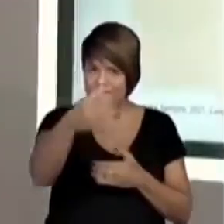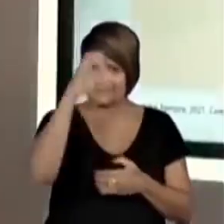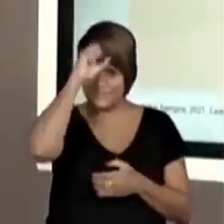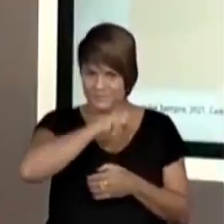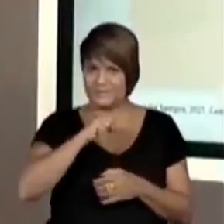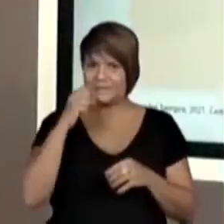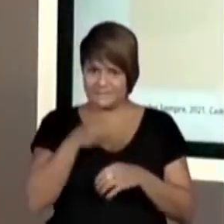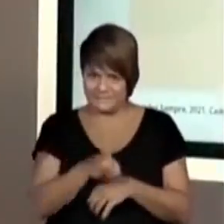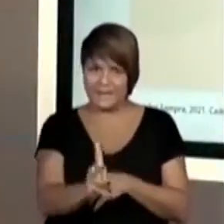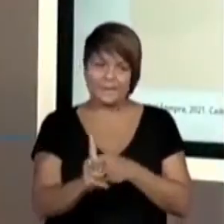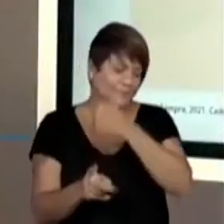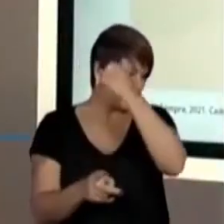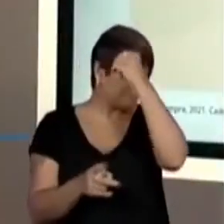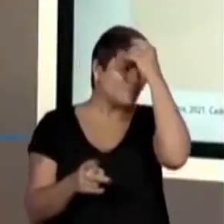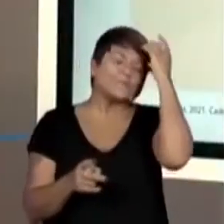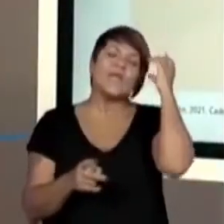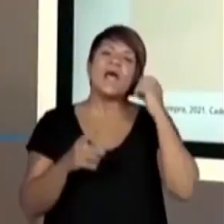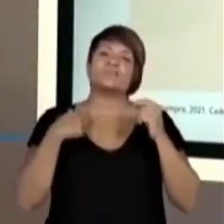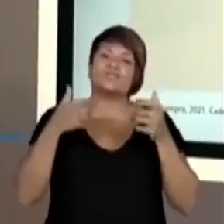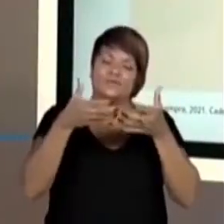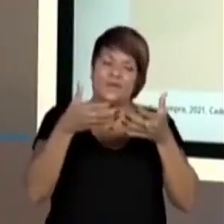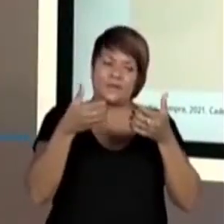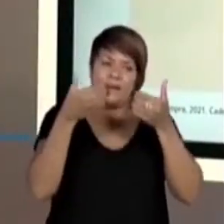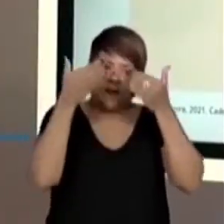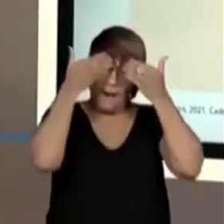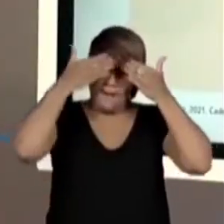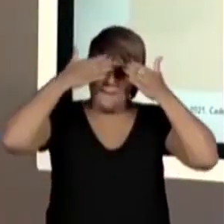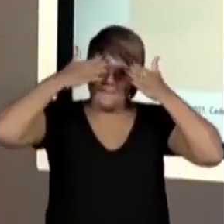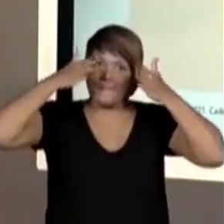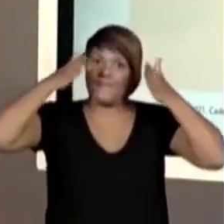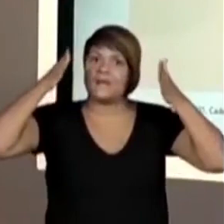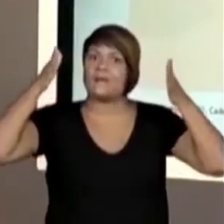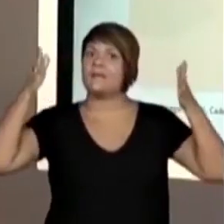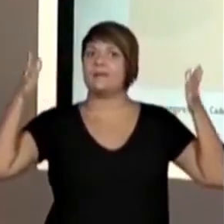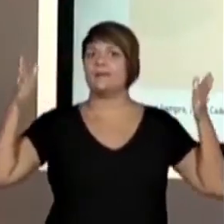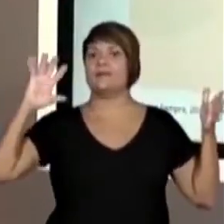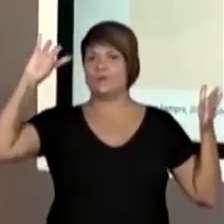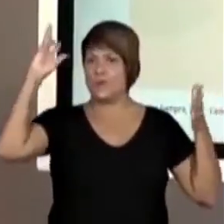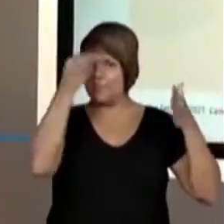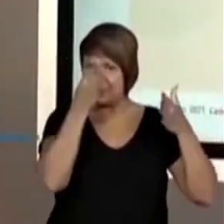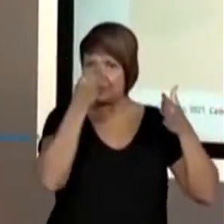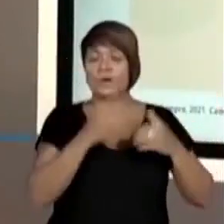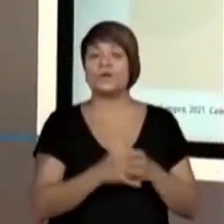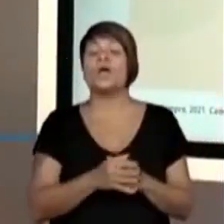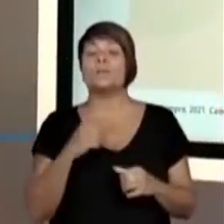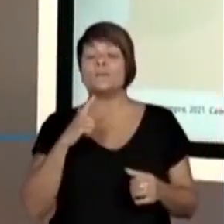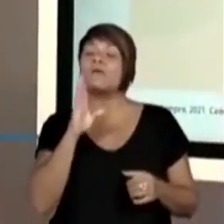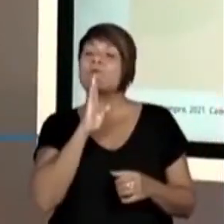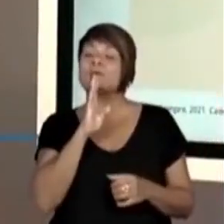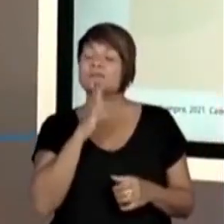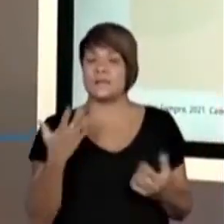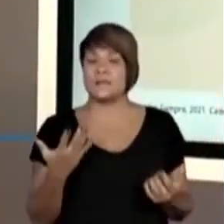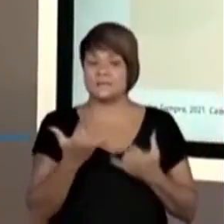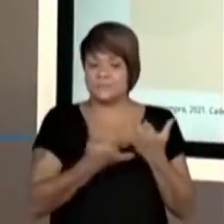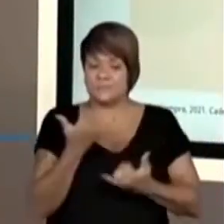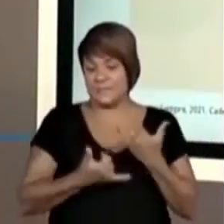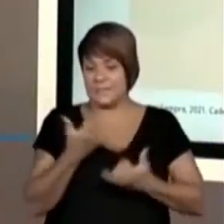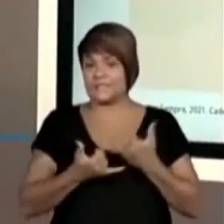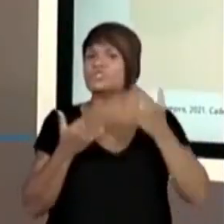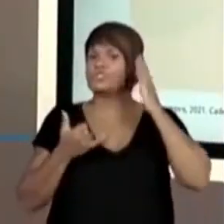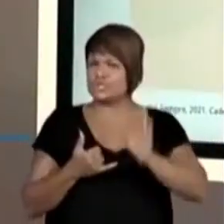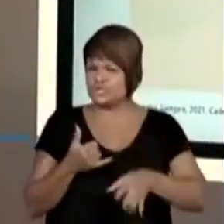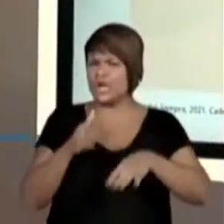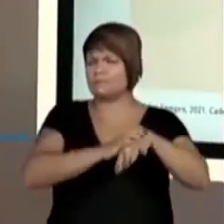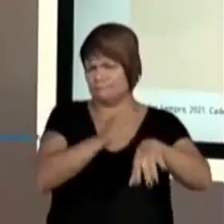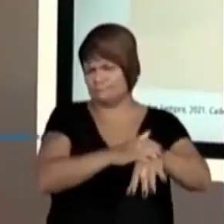vocês viram que nós viemos ampliando o nosso repertório aí, conhecendo as brincadeiras que vocês já brincam, as